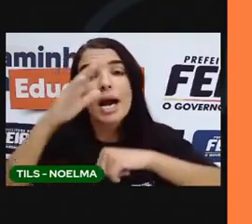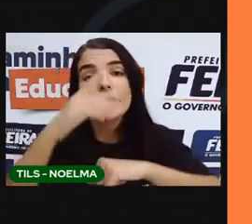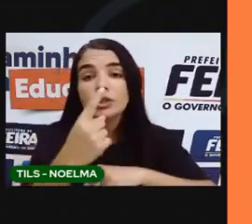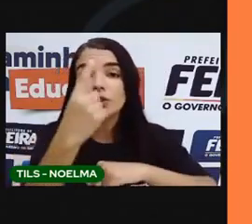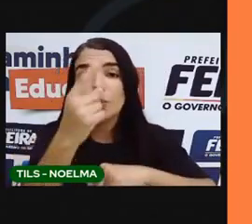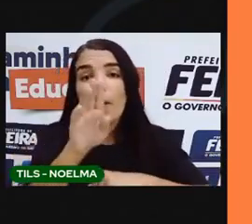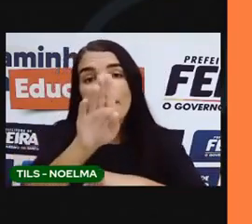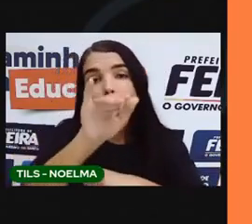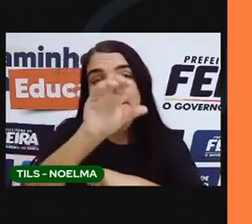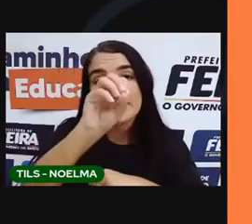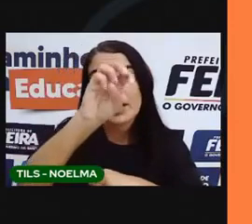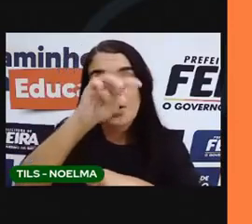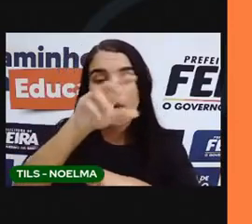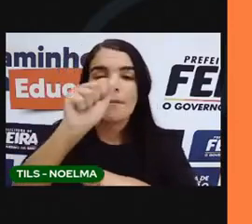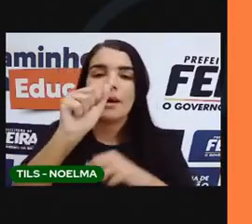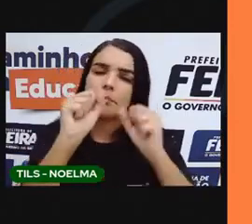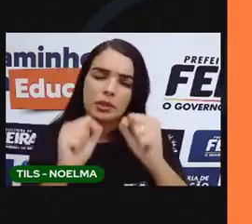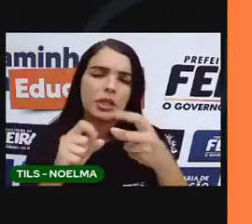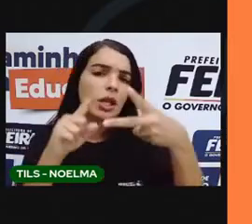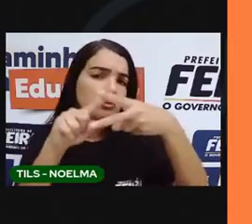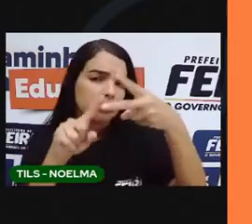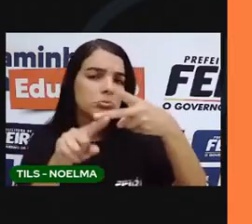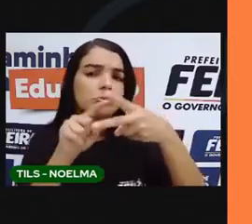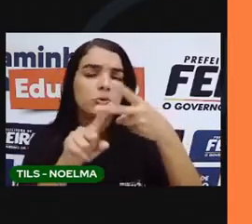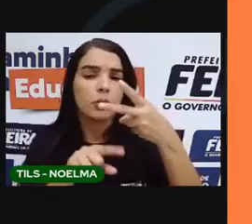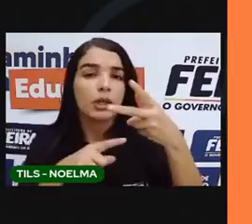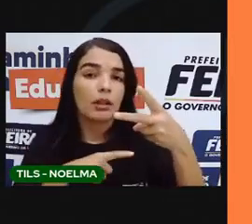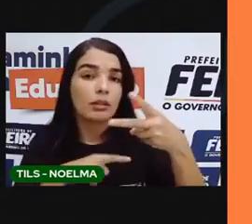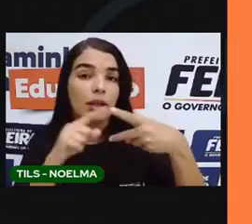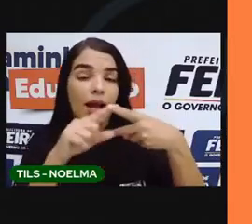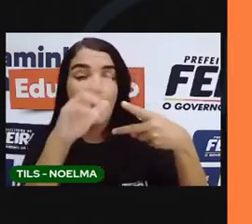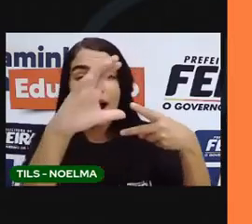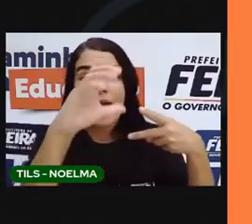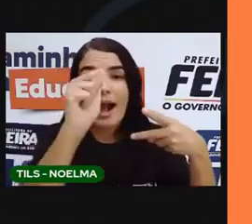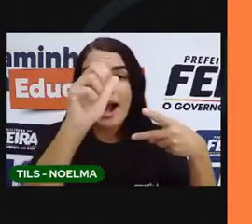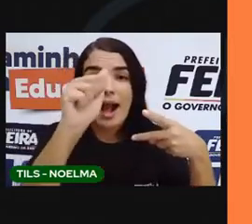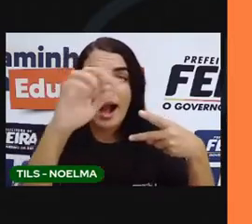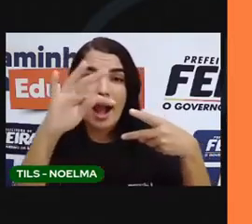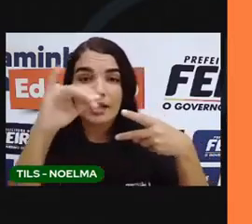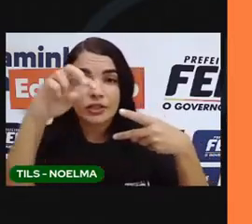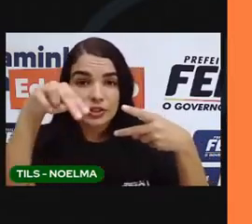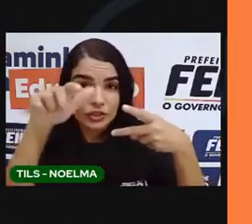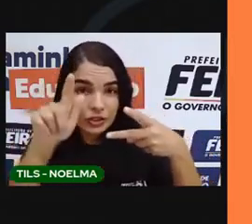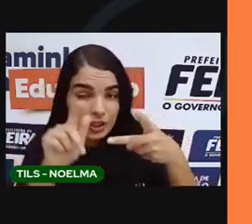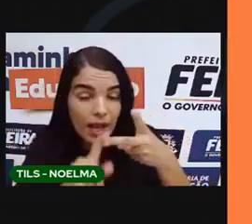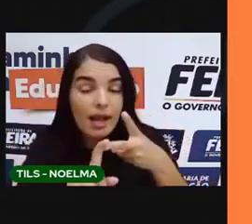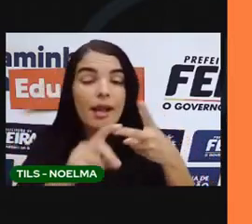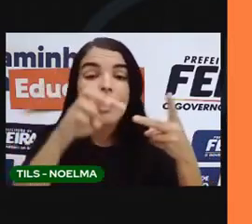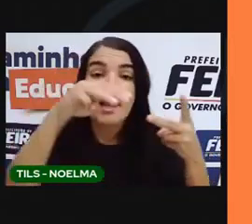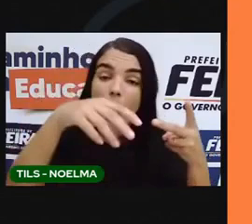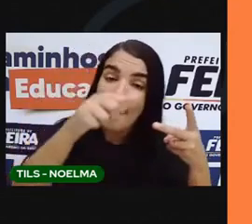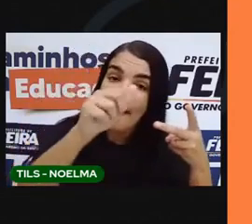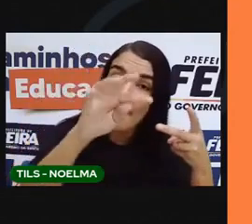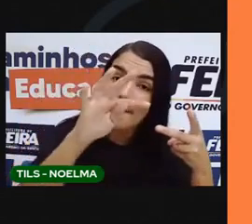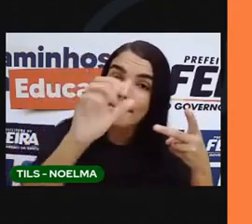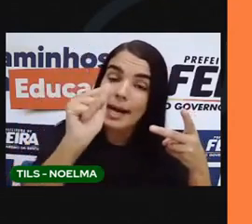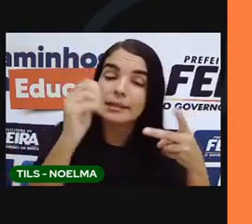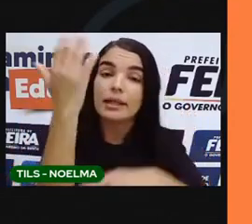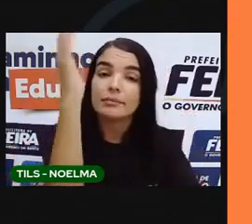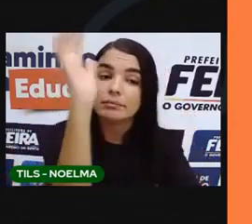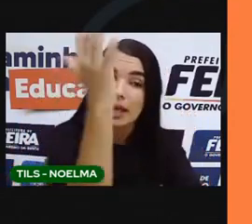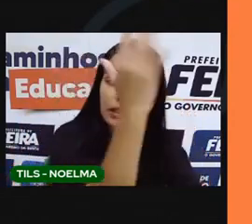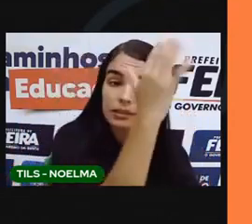Feira de Santana, tem dois biomas, tem a Caatinga e tem a Mata Atlântica. Muito embora a maior parte do bioma de